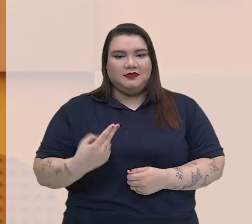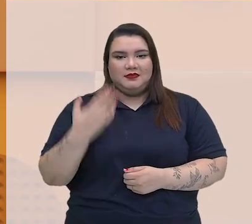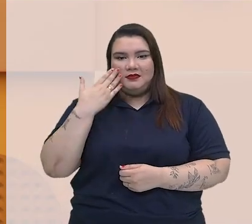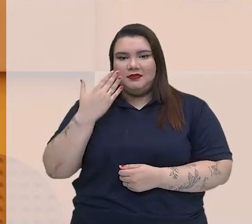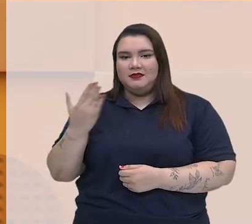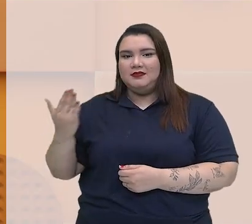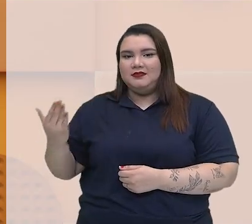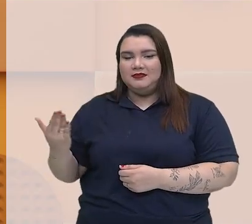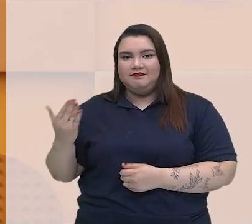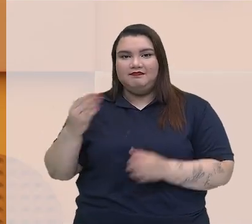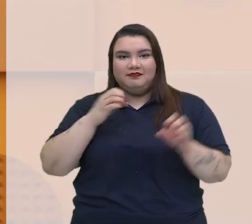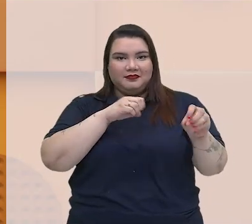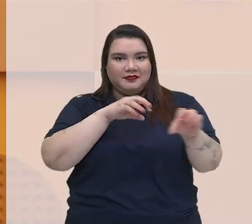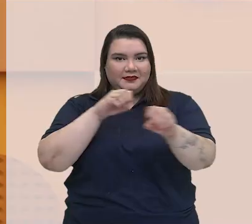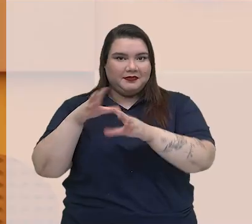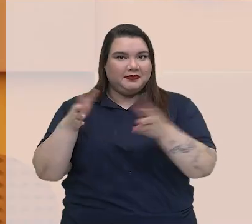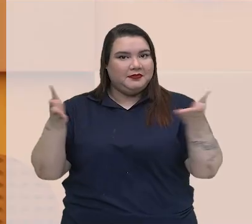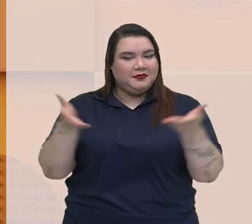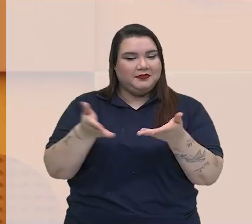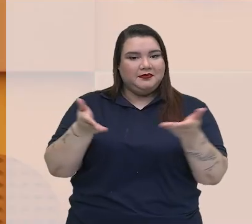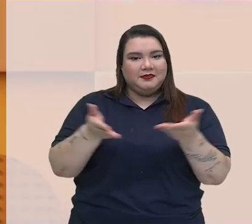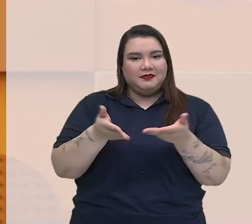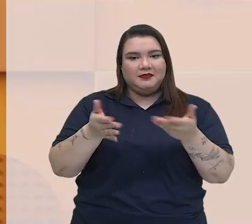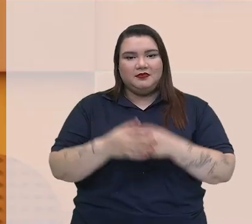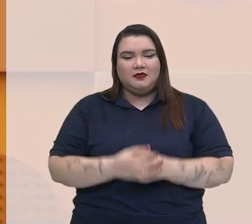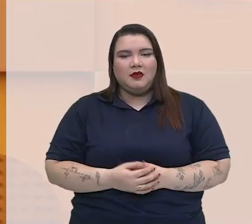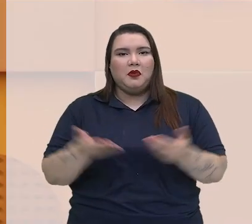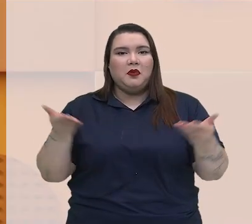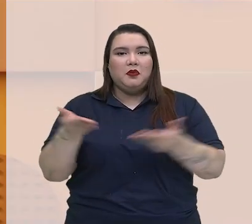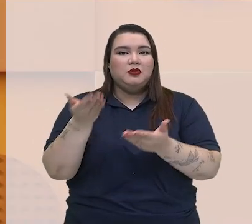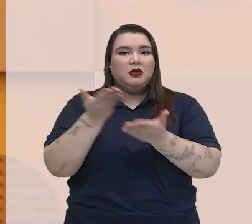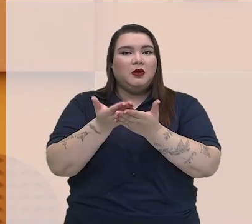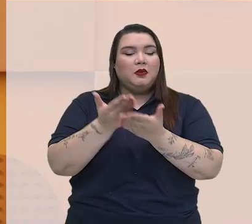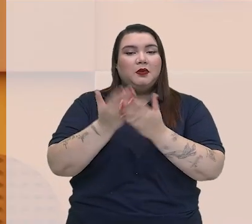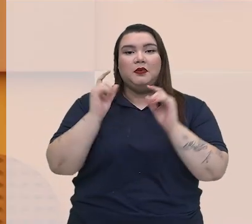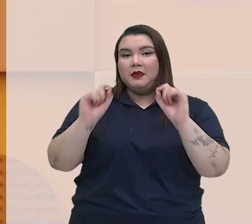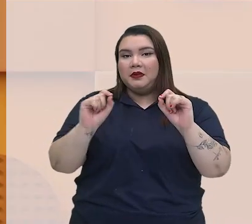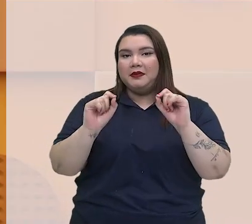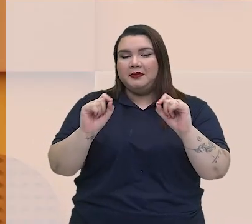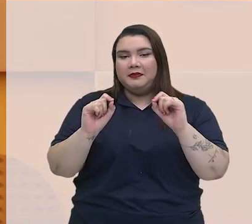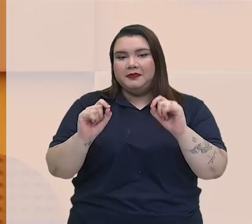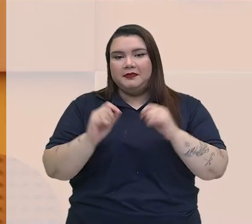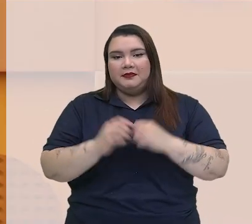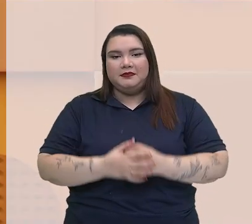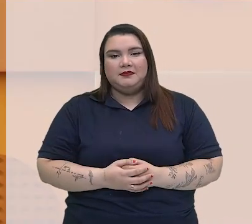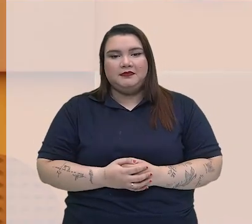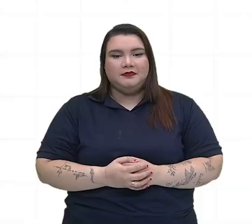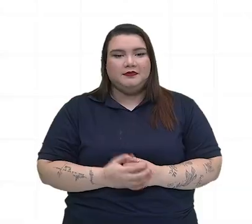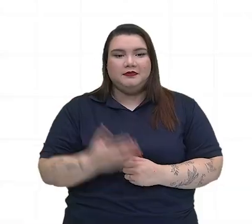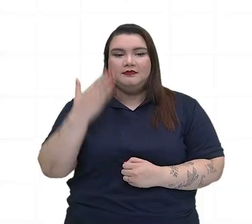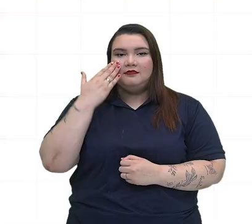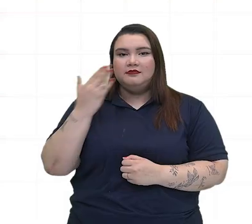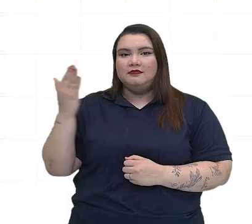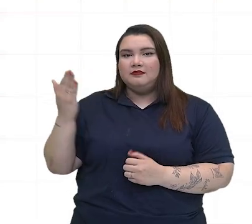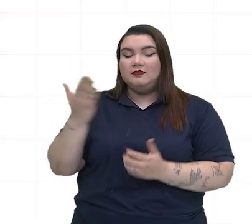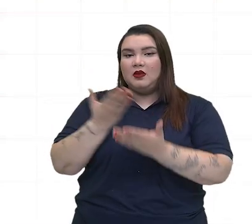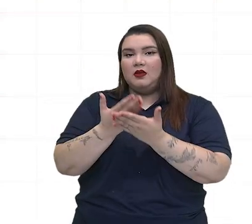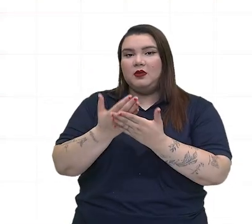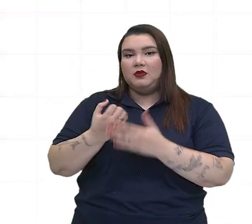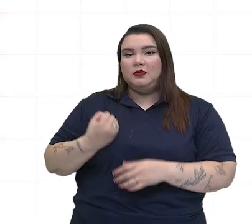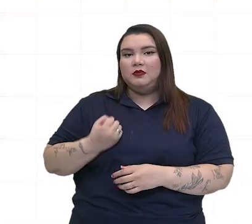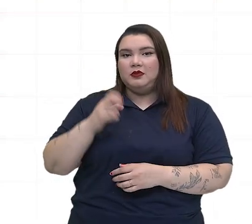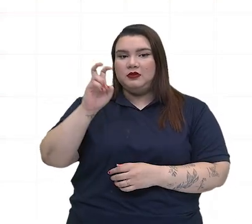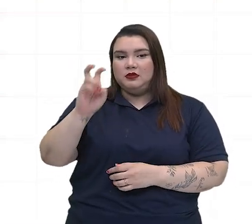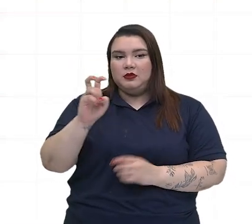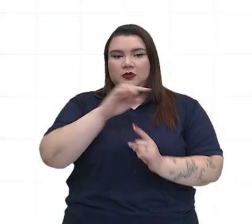Sandréia Cascais, professora desse componente. Vamos verificar o número e objeto de conhecimento desta aula. Esta é a